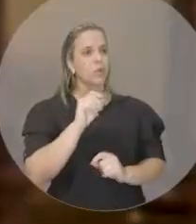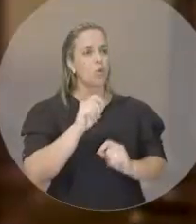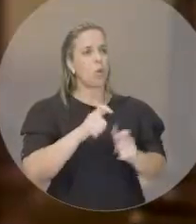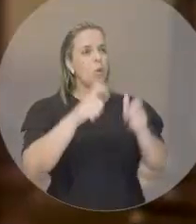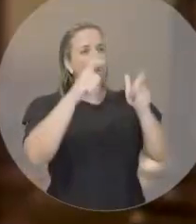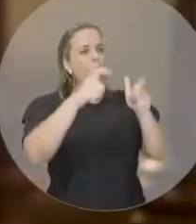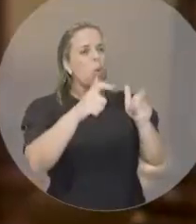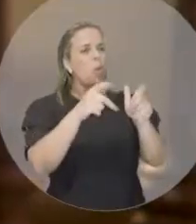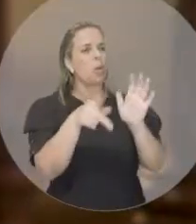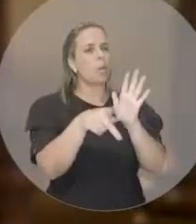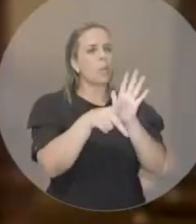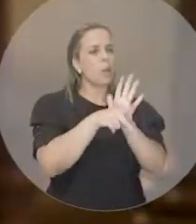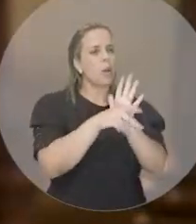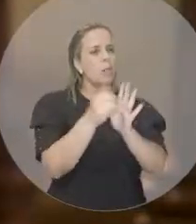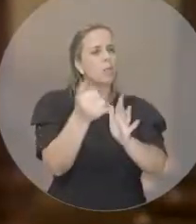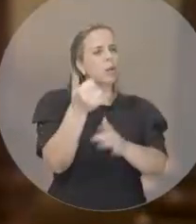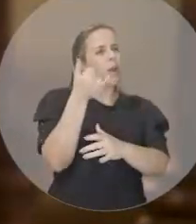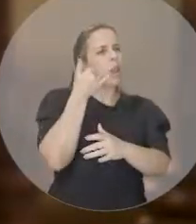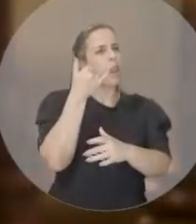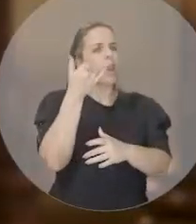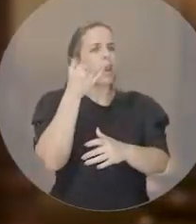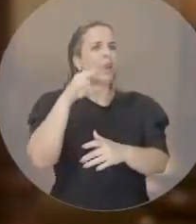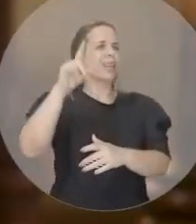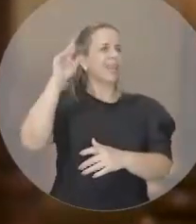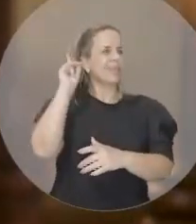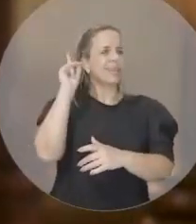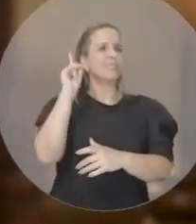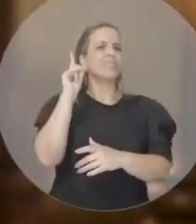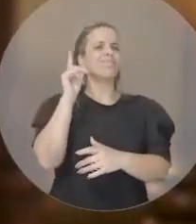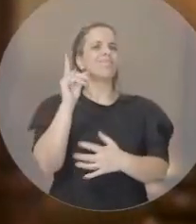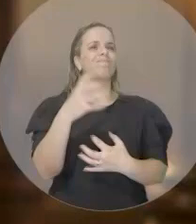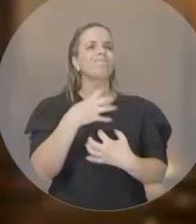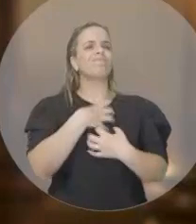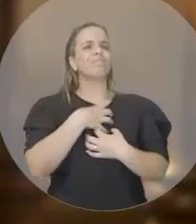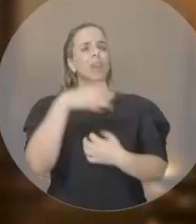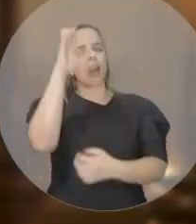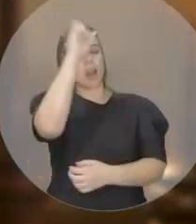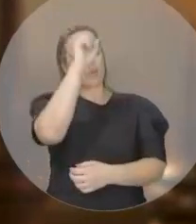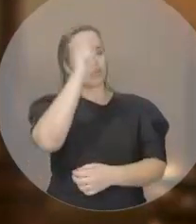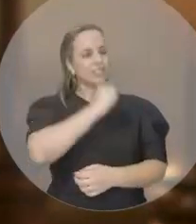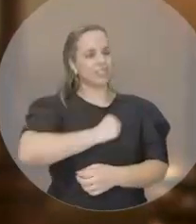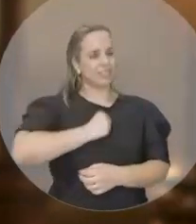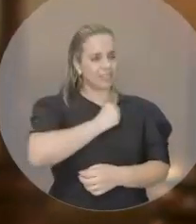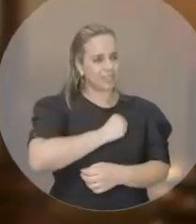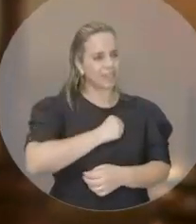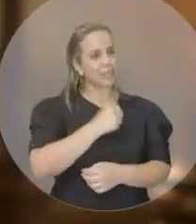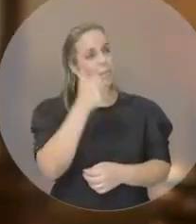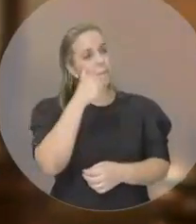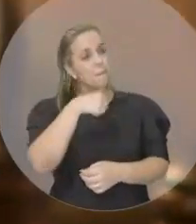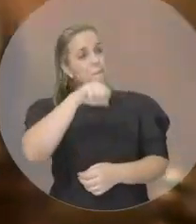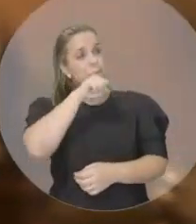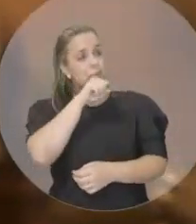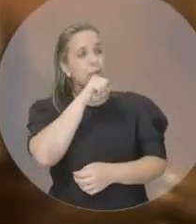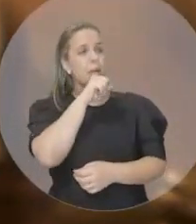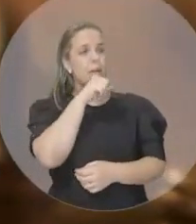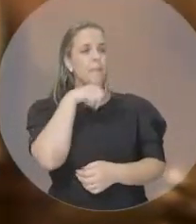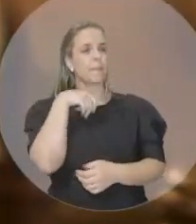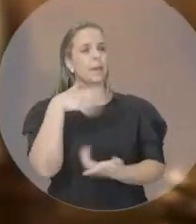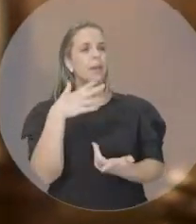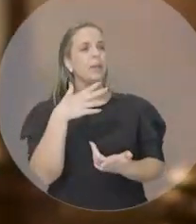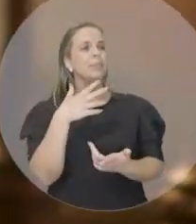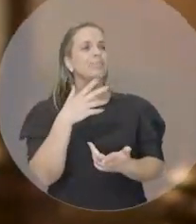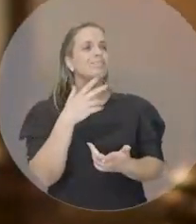Naqueles orelhões eu aprendi o que era saudade. Era o sentimento que motivava minha mãe a percorrer alguns